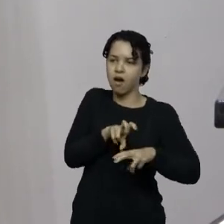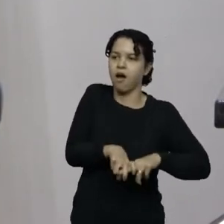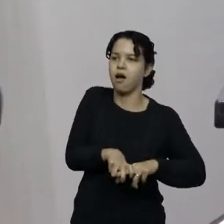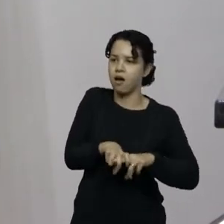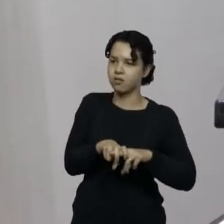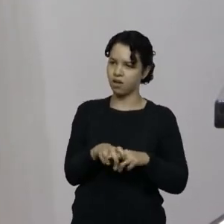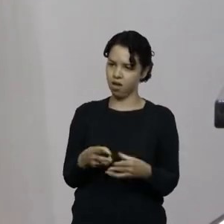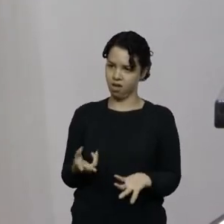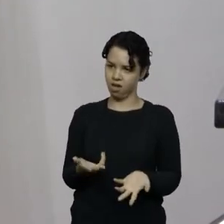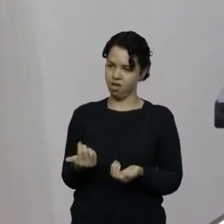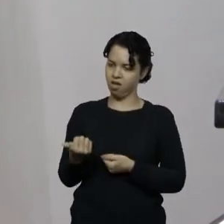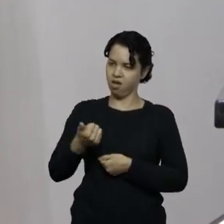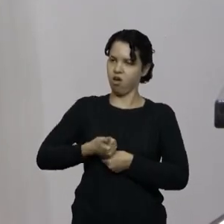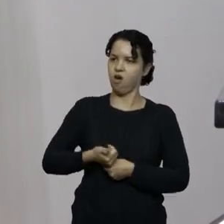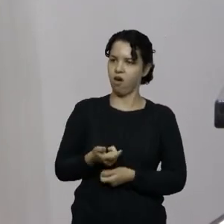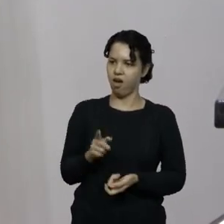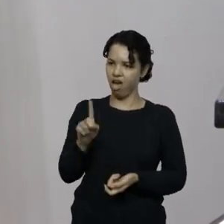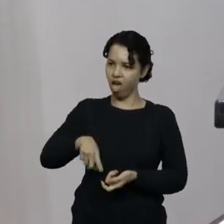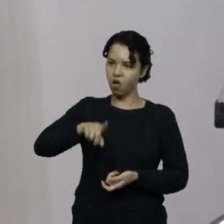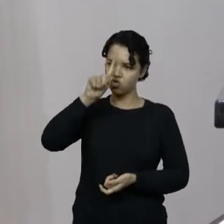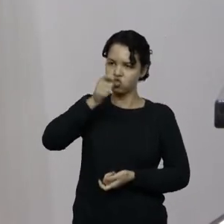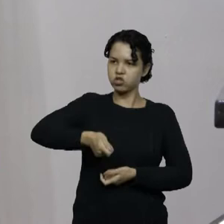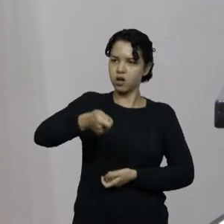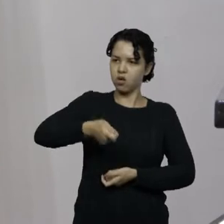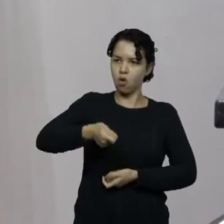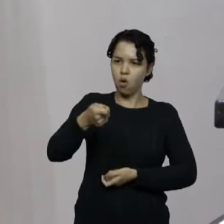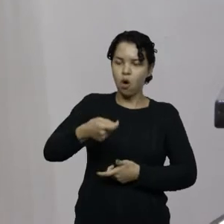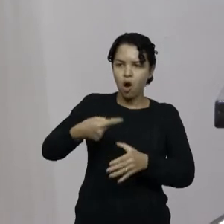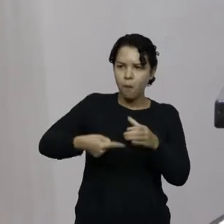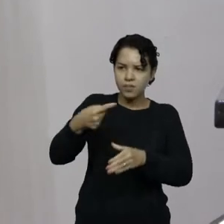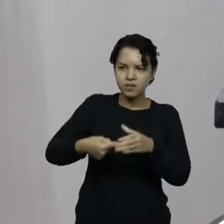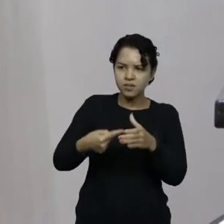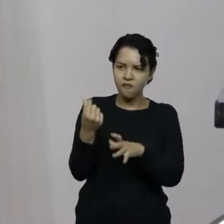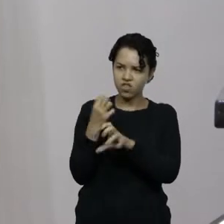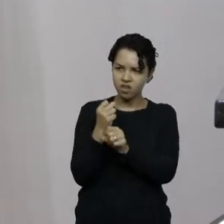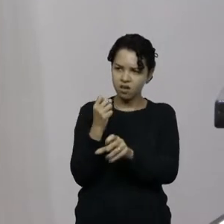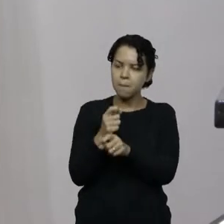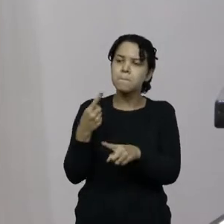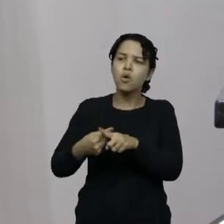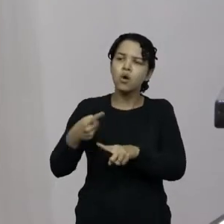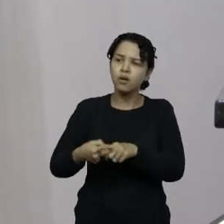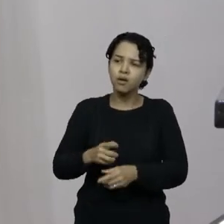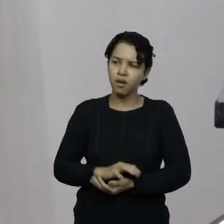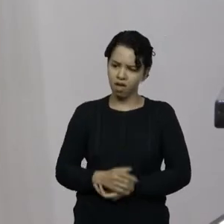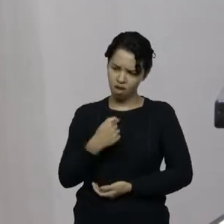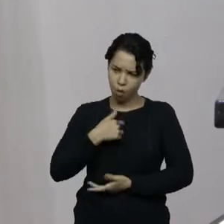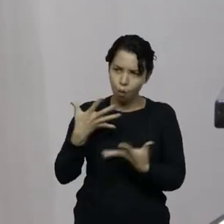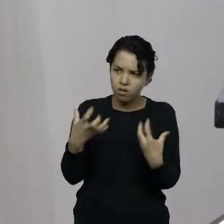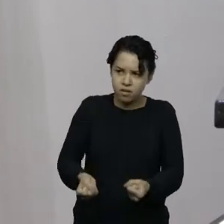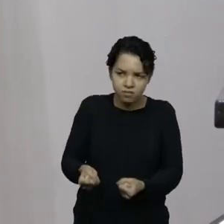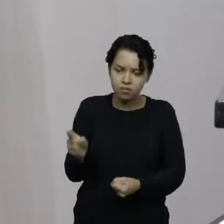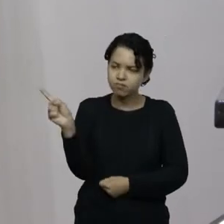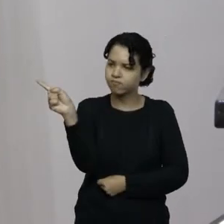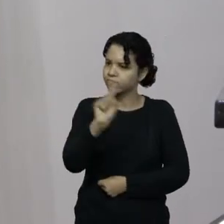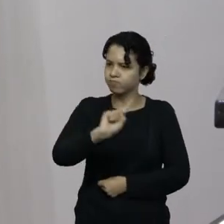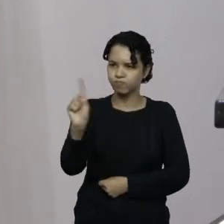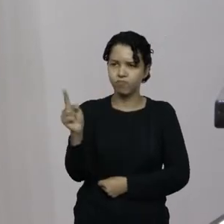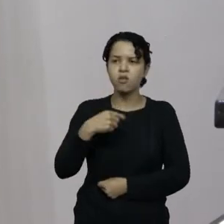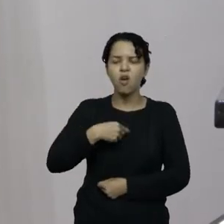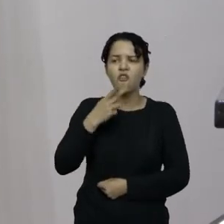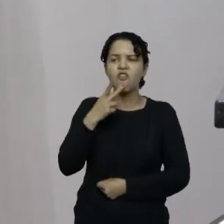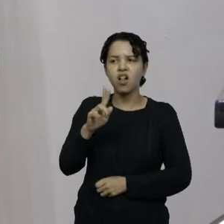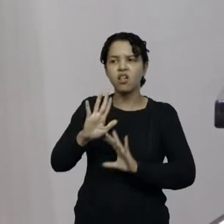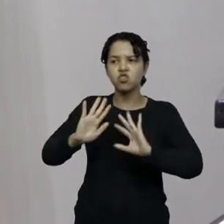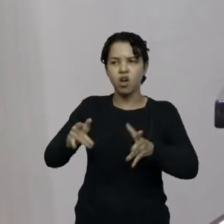tenho o ditador da comissão de Finanças eu não vou mais aceitar aliás eu havia lhe dito isso que eu não iria